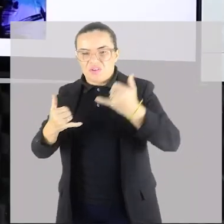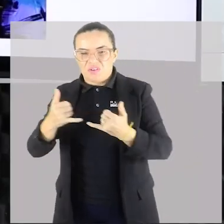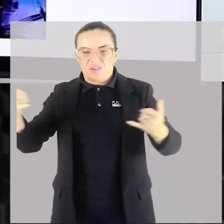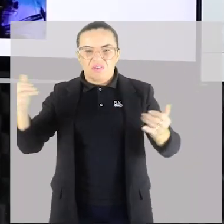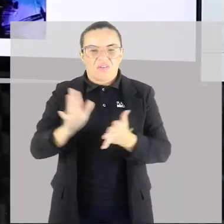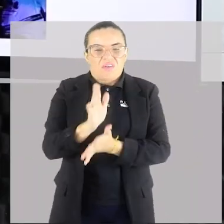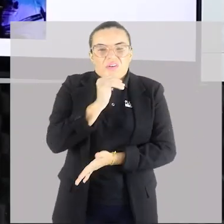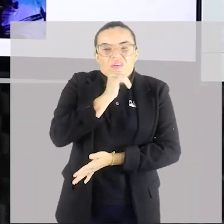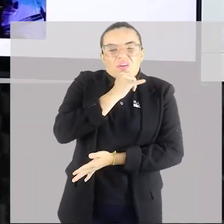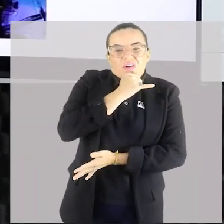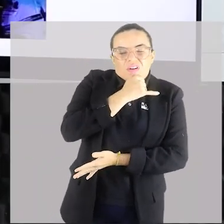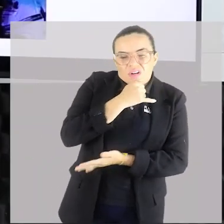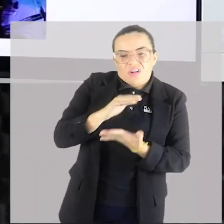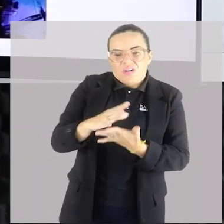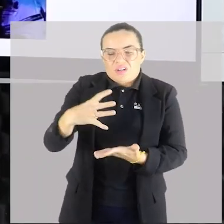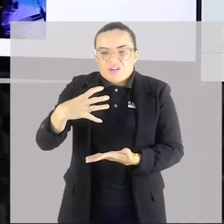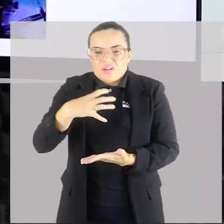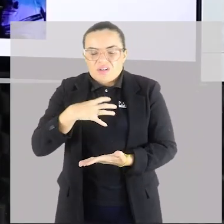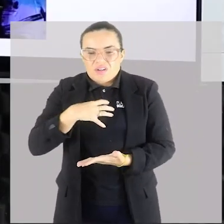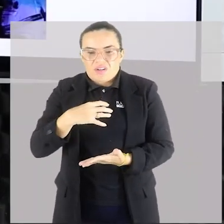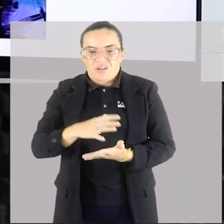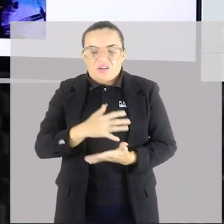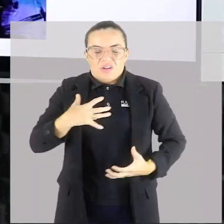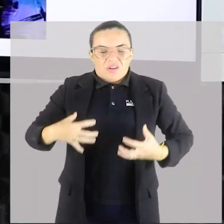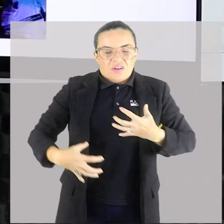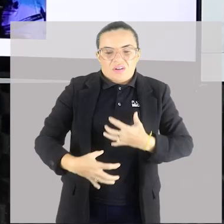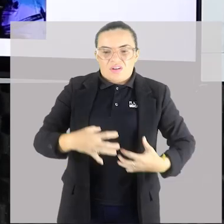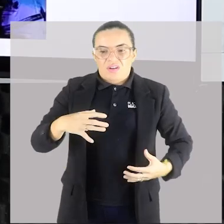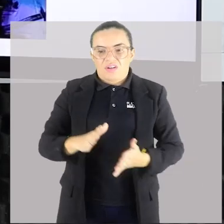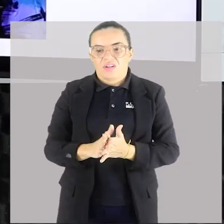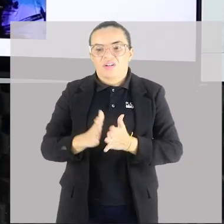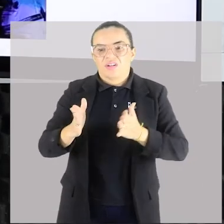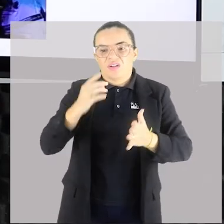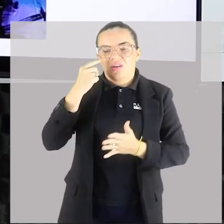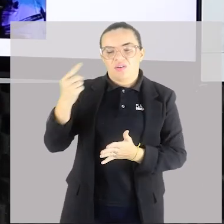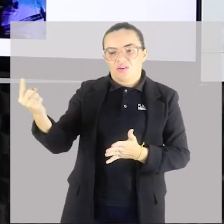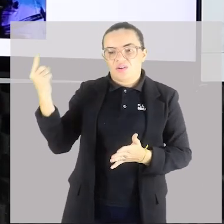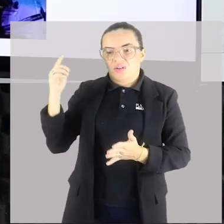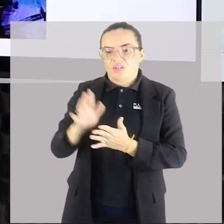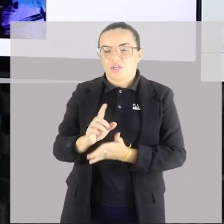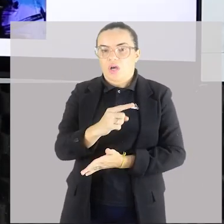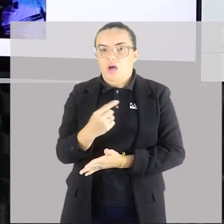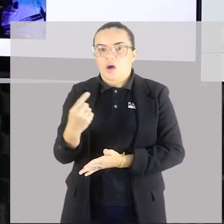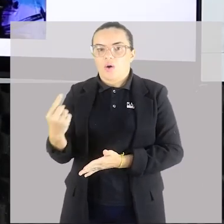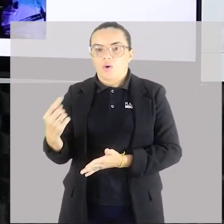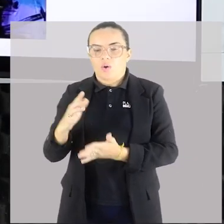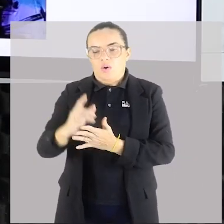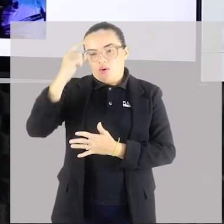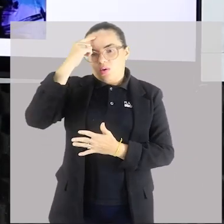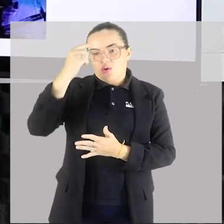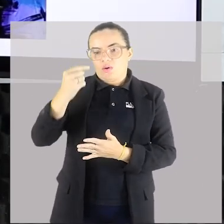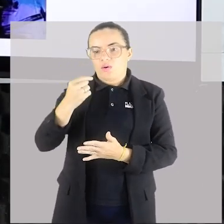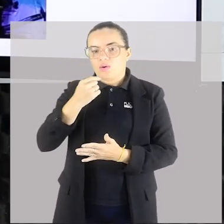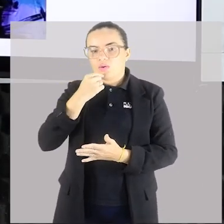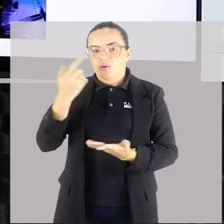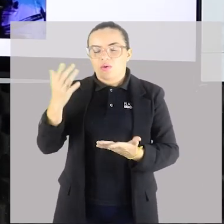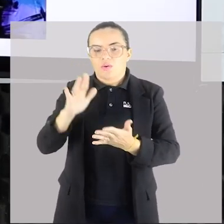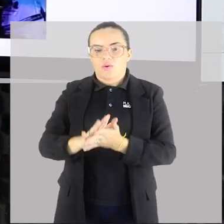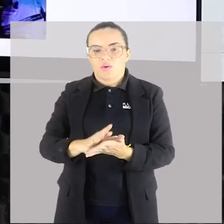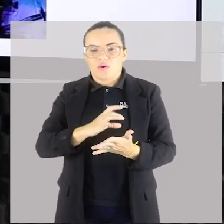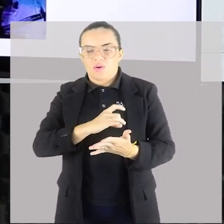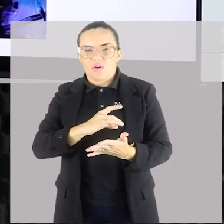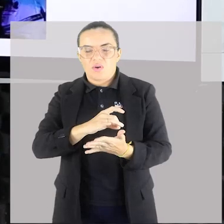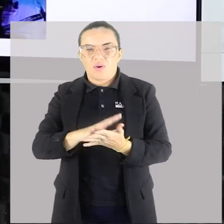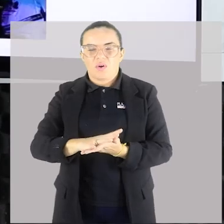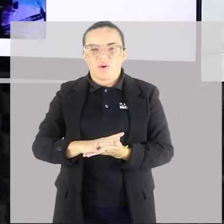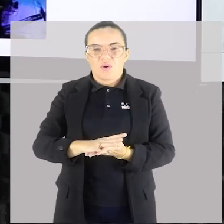uma tristeza, uma angústia muito grande, essa fase principalmente. A outra, há um caos escondido atrás da obra. Eu gosto muito das